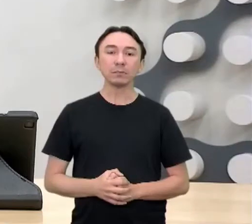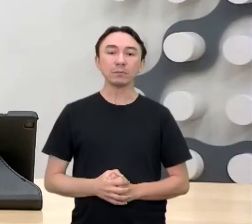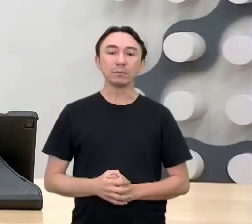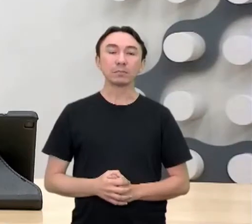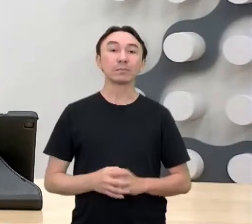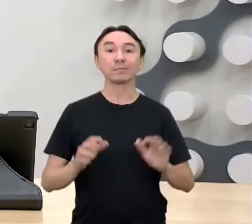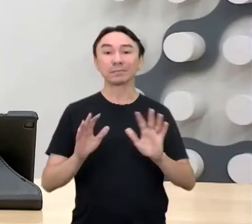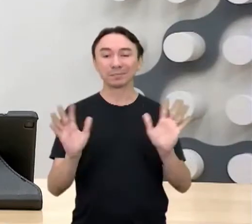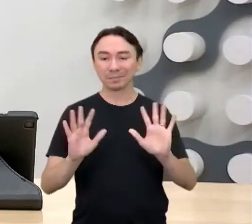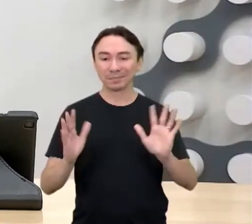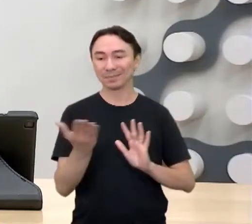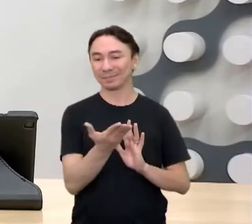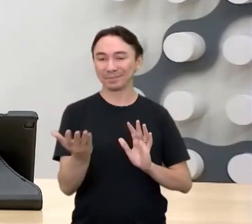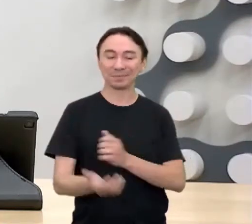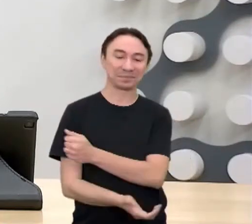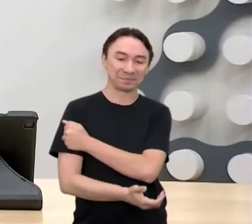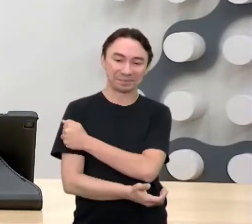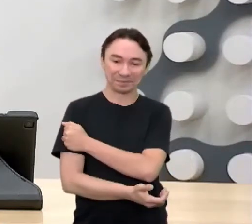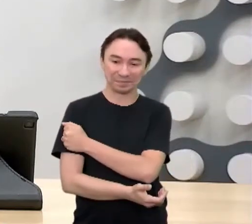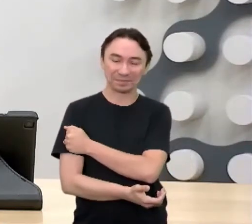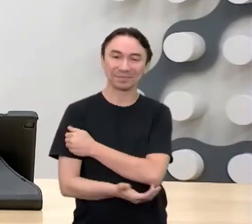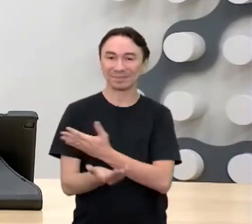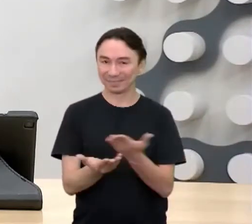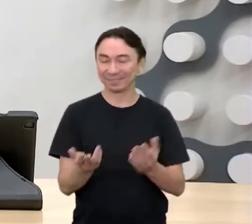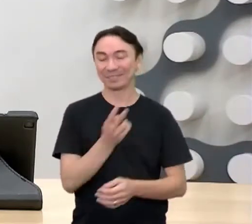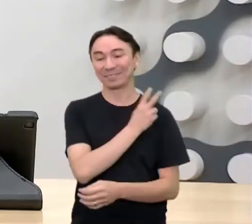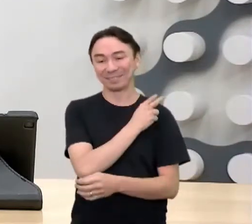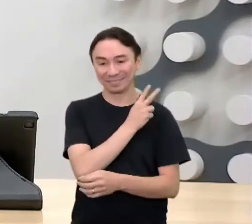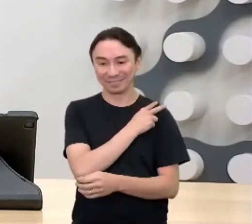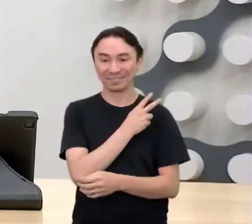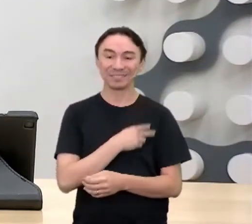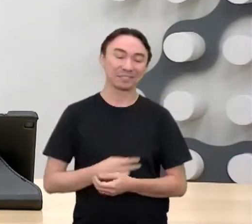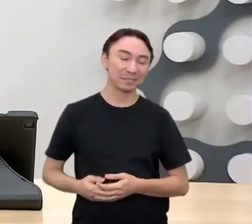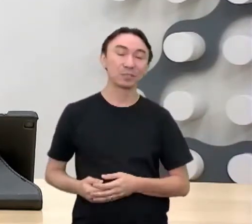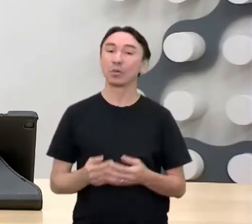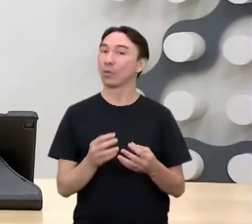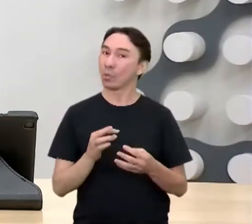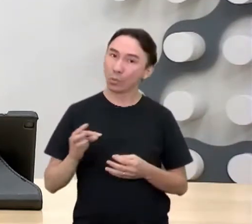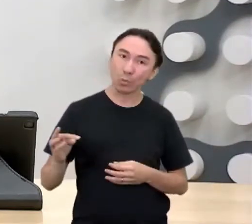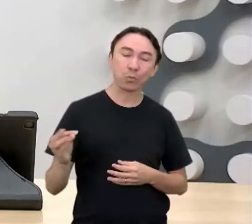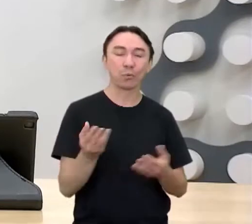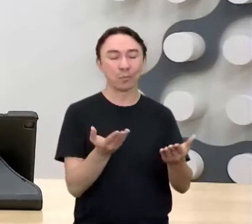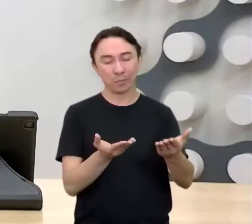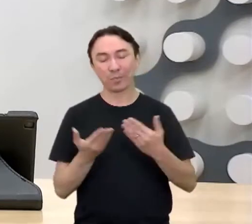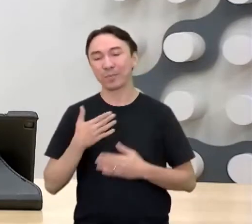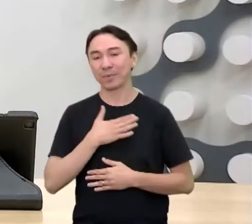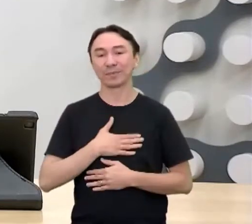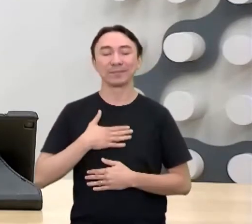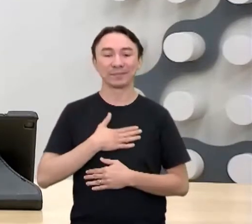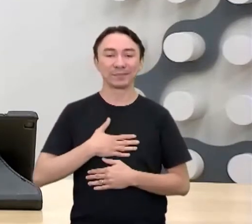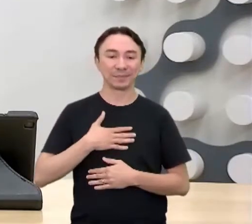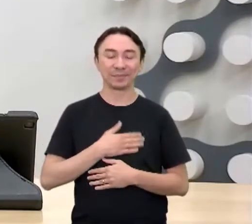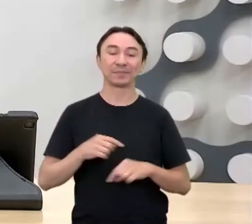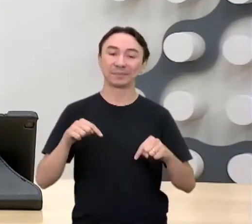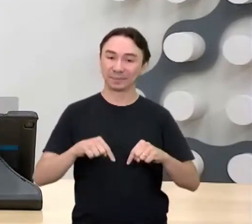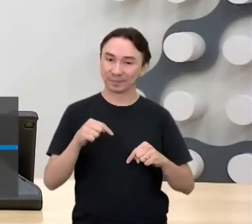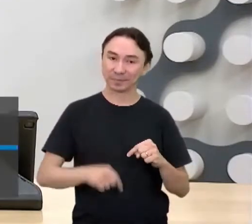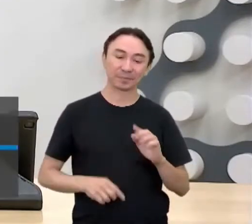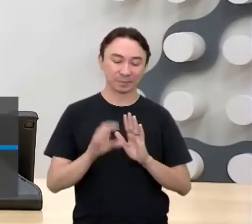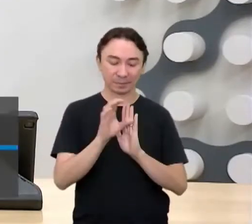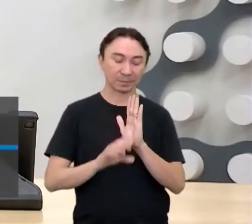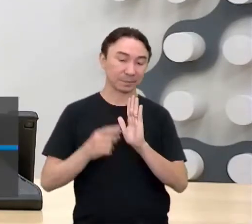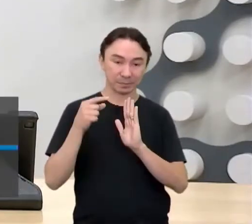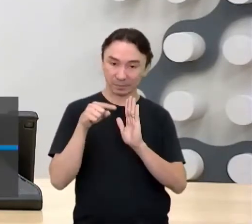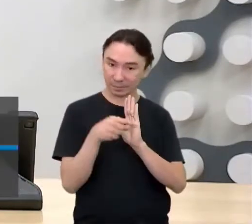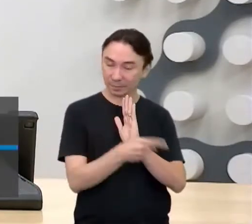Olá, alunos da segunda série do ensino médio, sejam todos bem-vindos ao Aprofundamento Curricular START, a hora